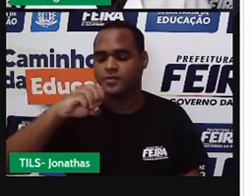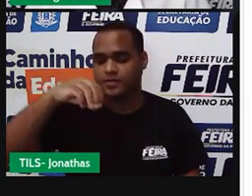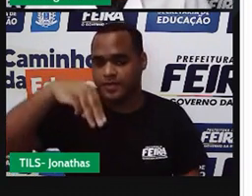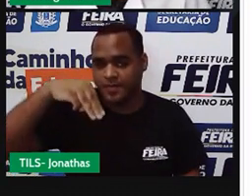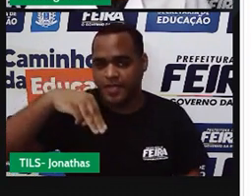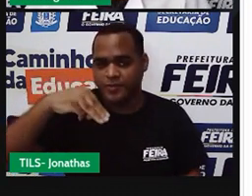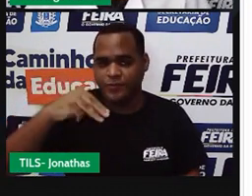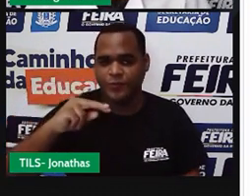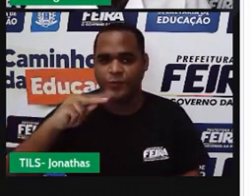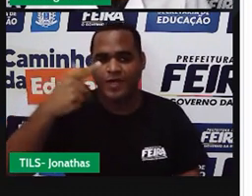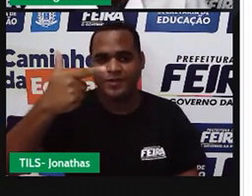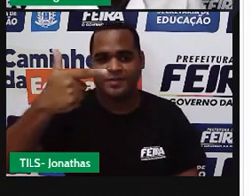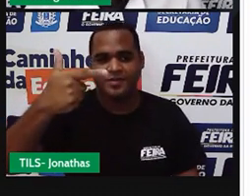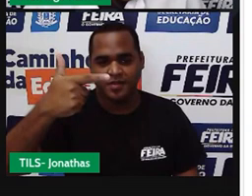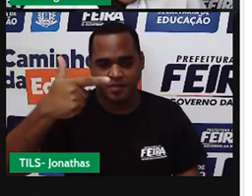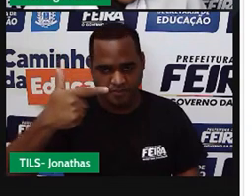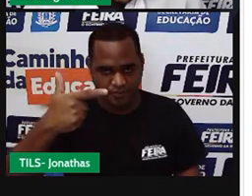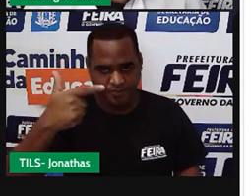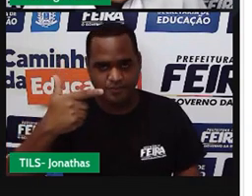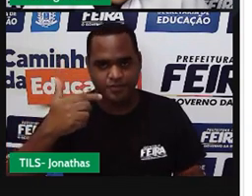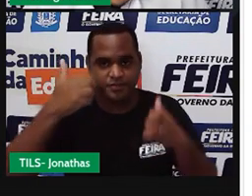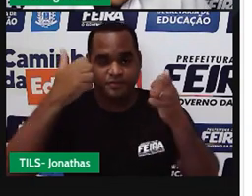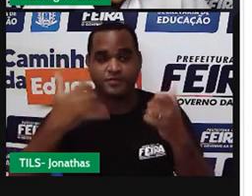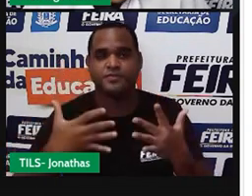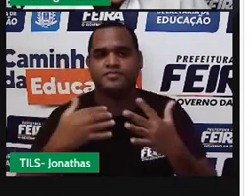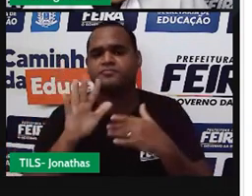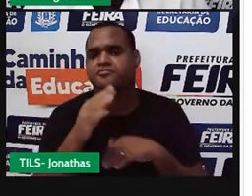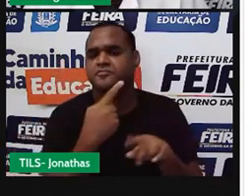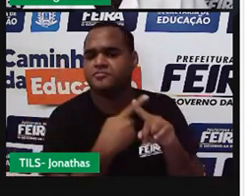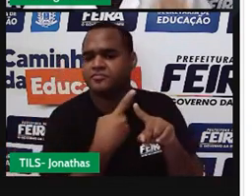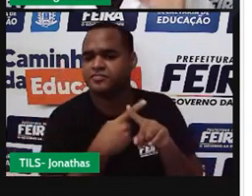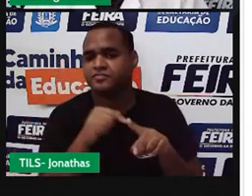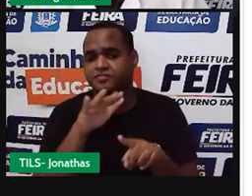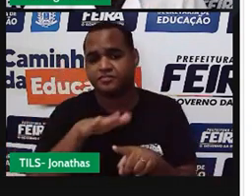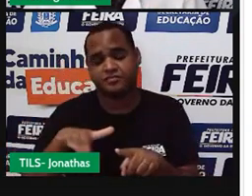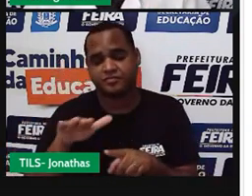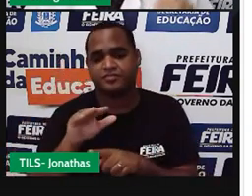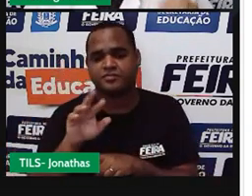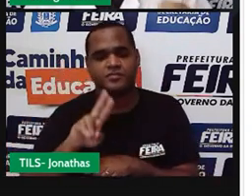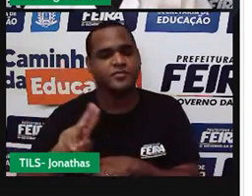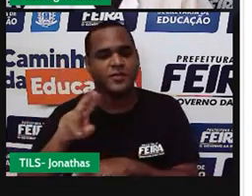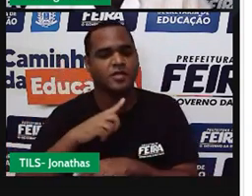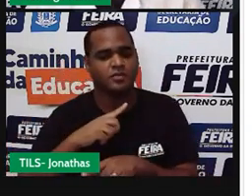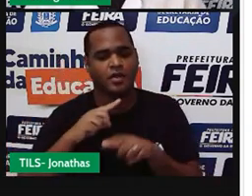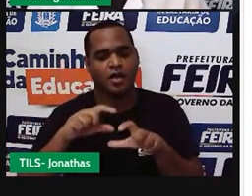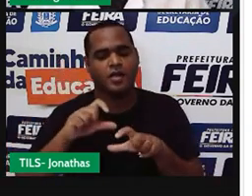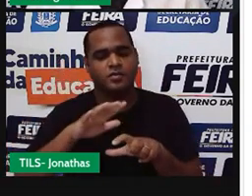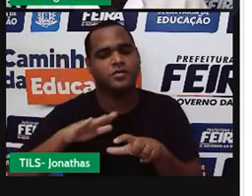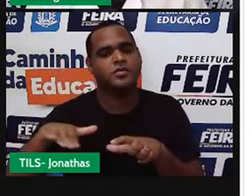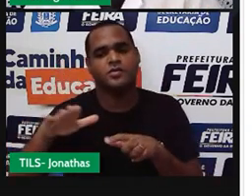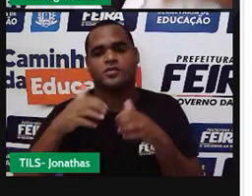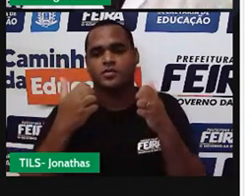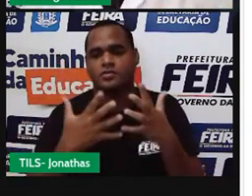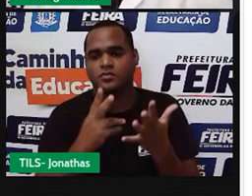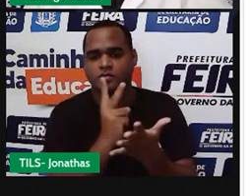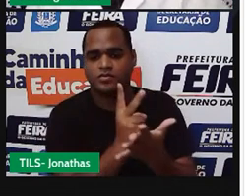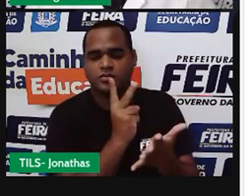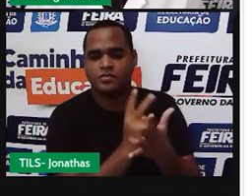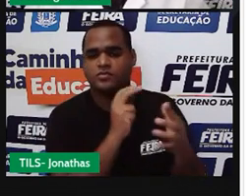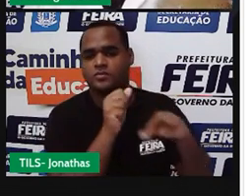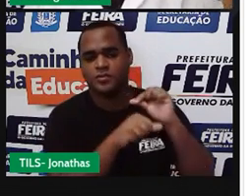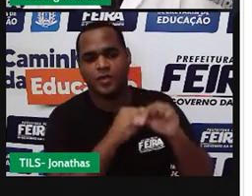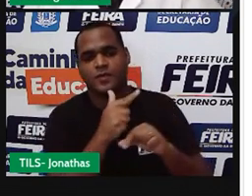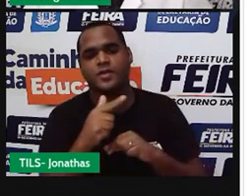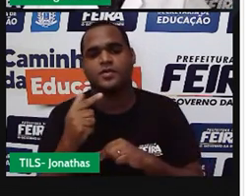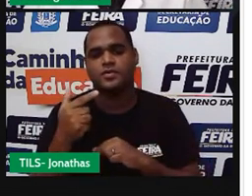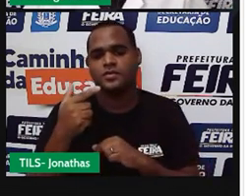porque metros quadrados porque a unidade de área é sempre ao quadrado em